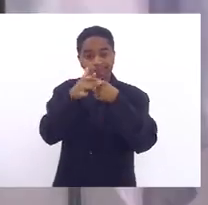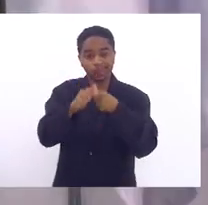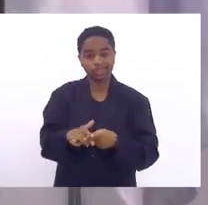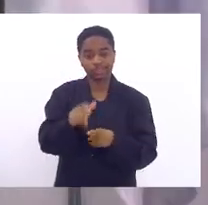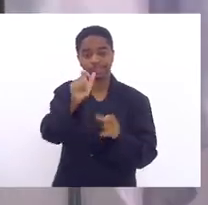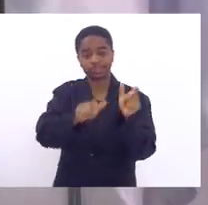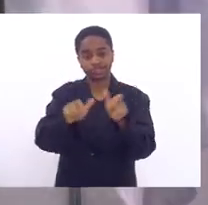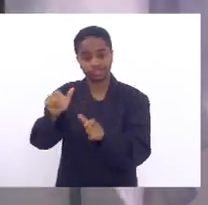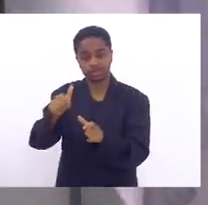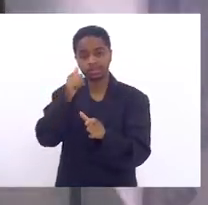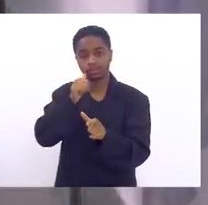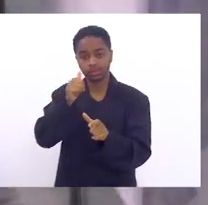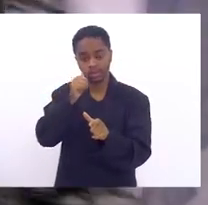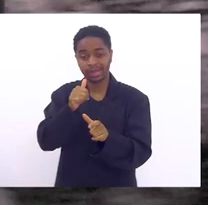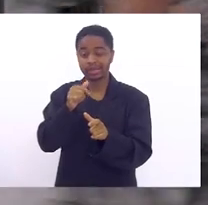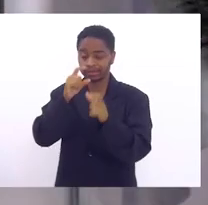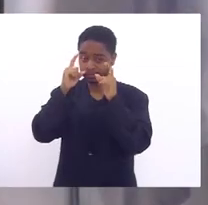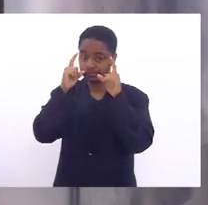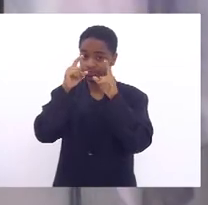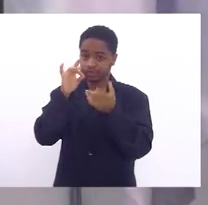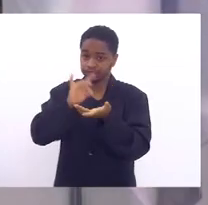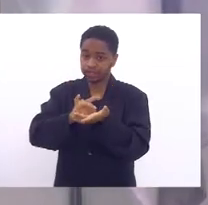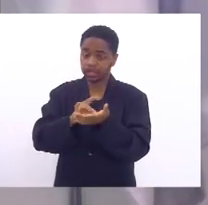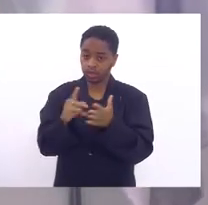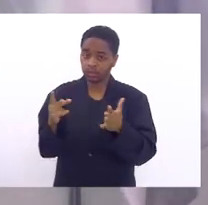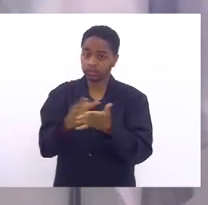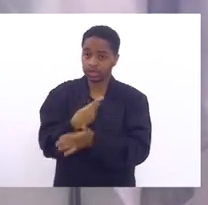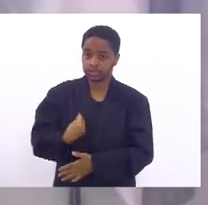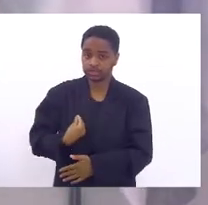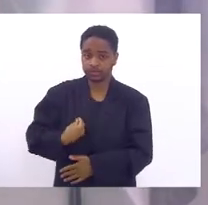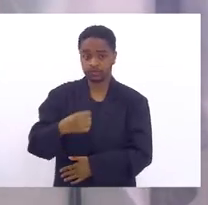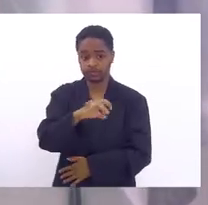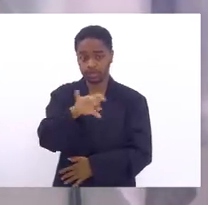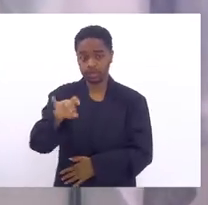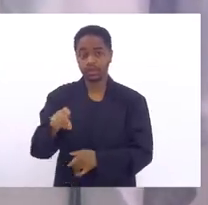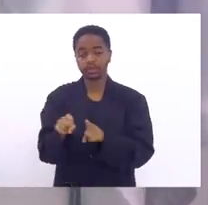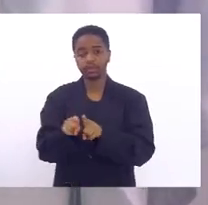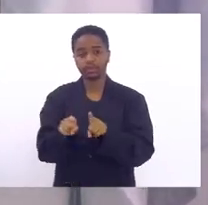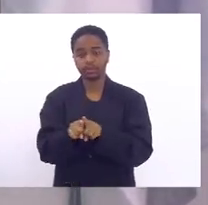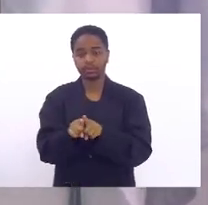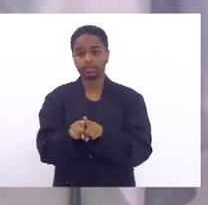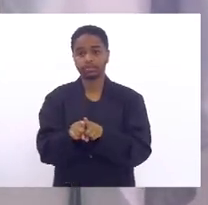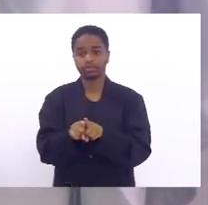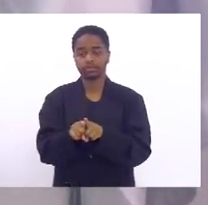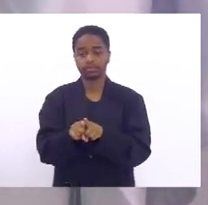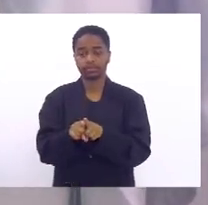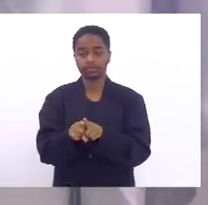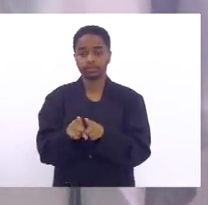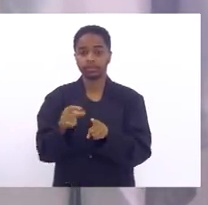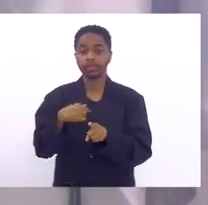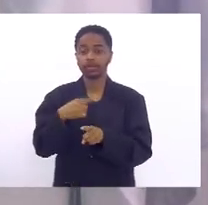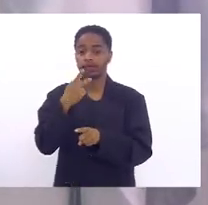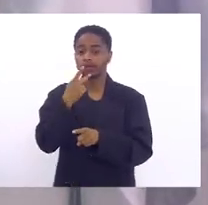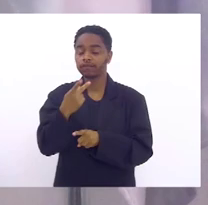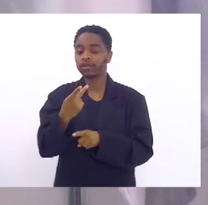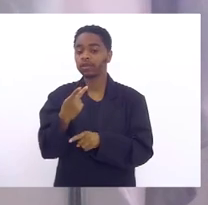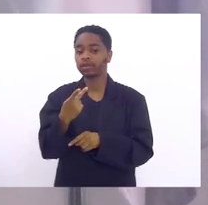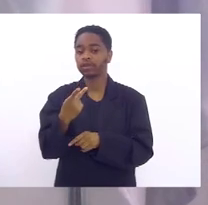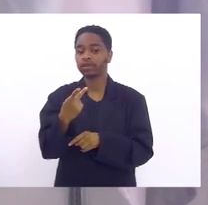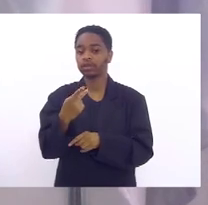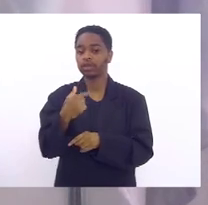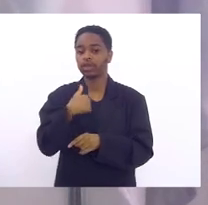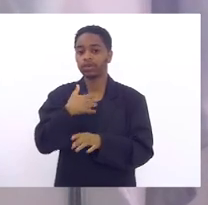realidade uh inclusive falar já me solidarizar